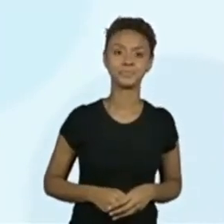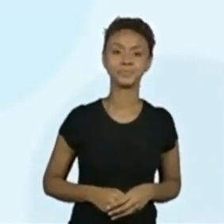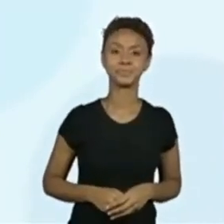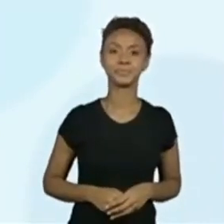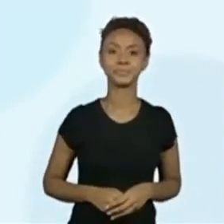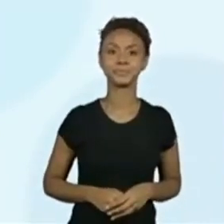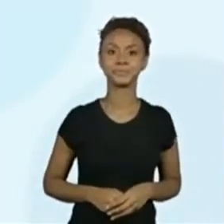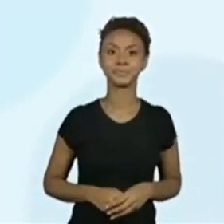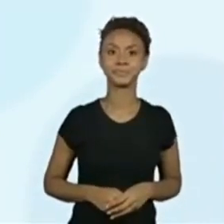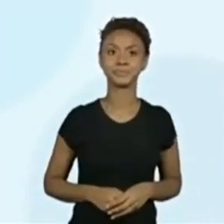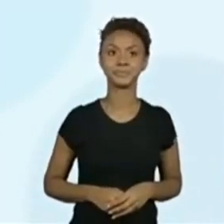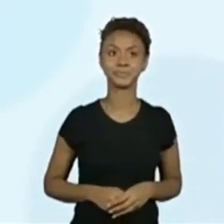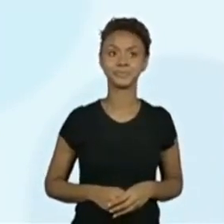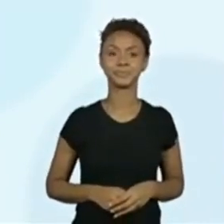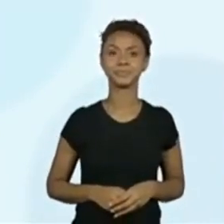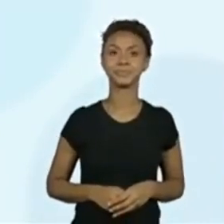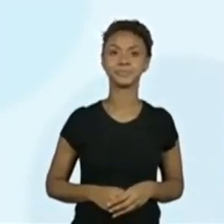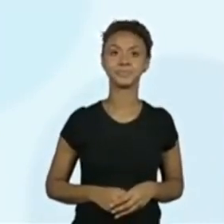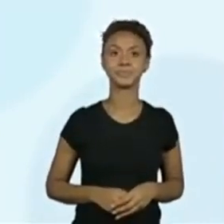som. Som.